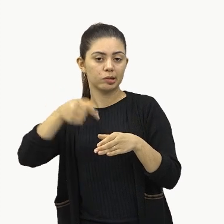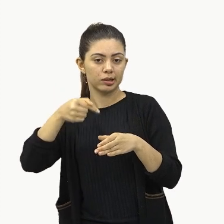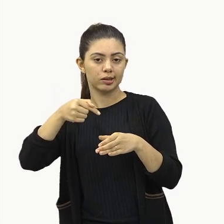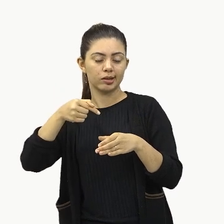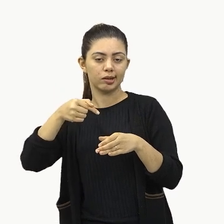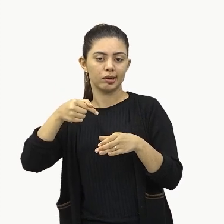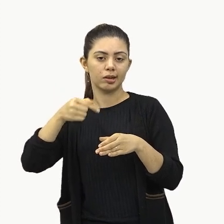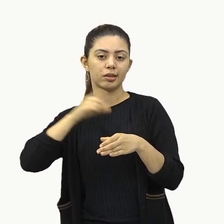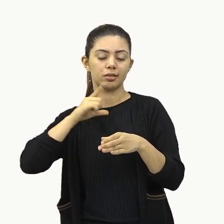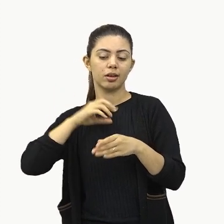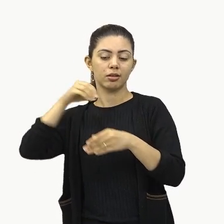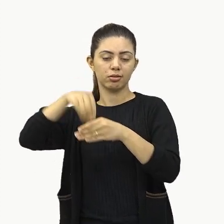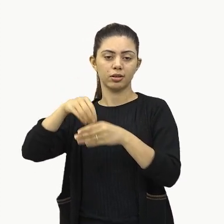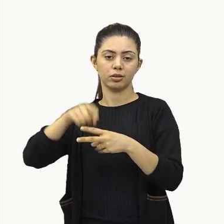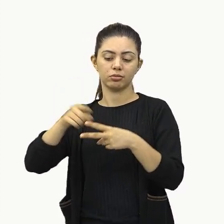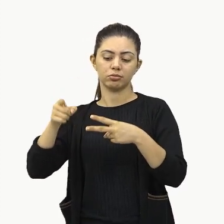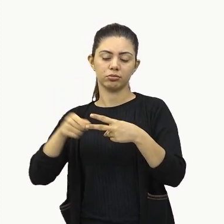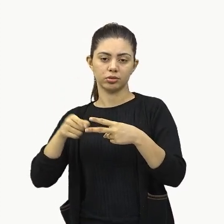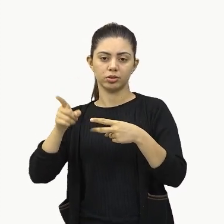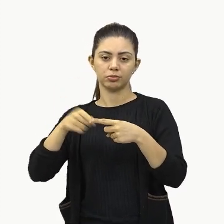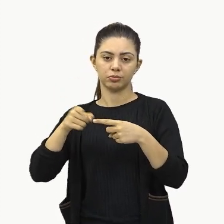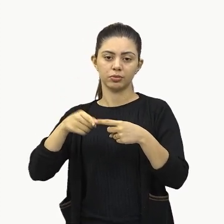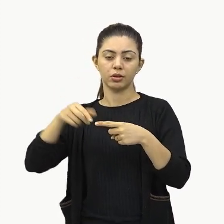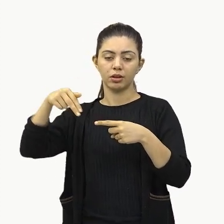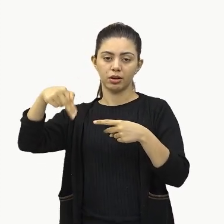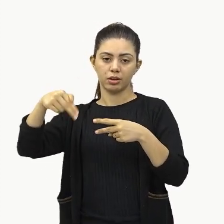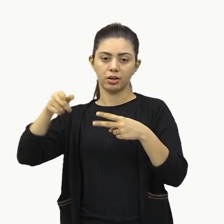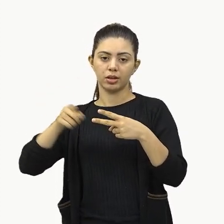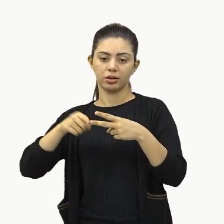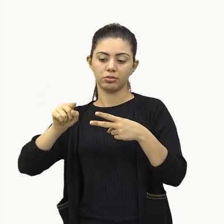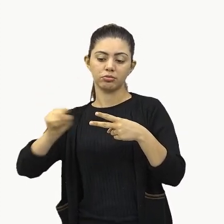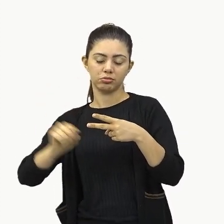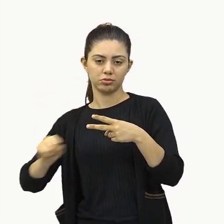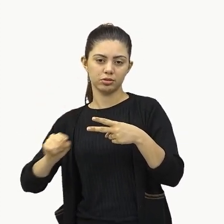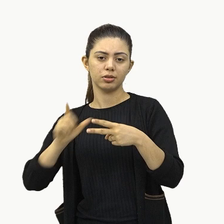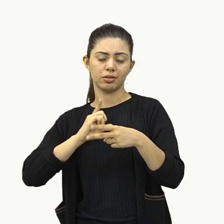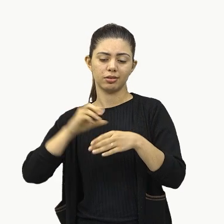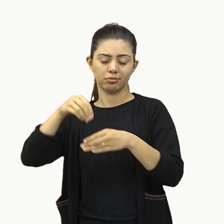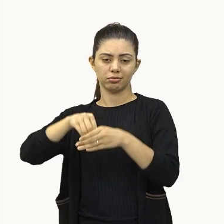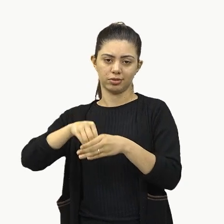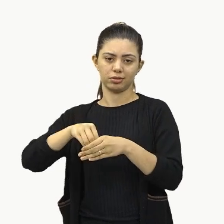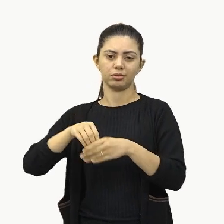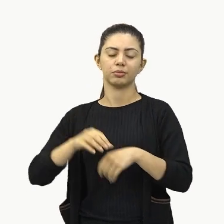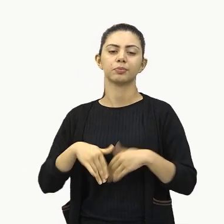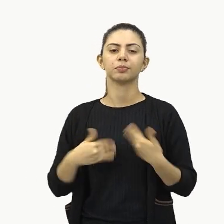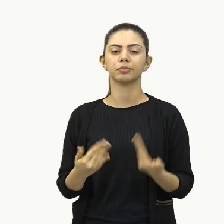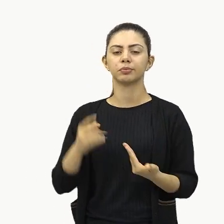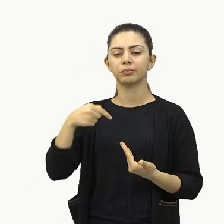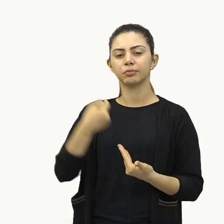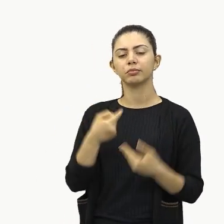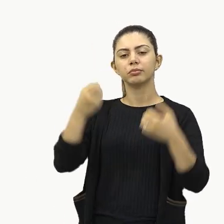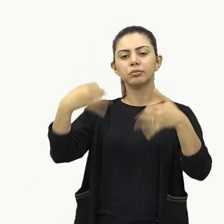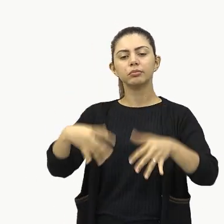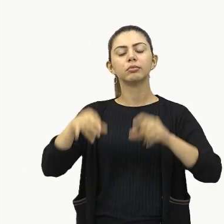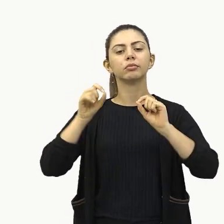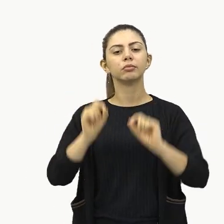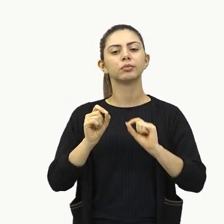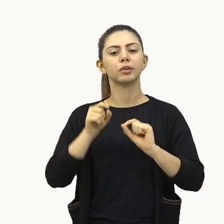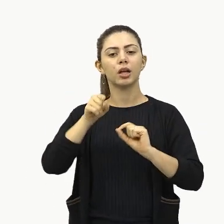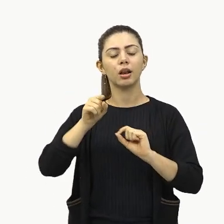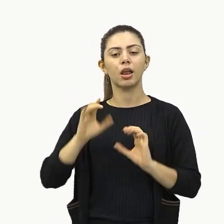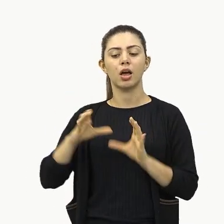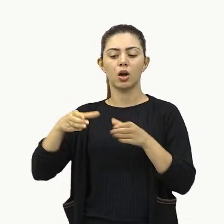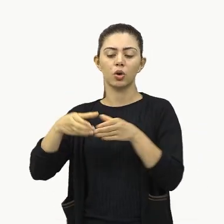guarda tanto o conjunto dos inteiros quanto o conjunto dos naturais. Então, é por isso que nós dizemos que o conjunto